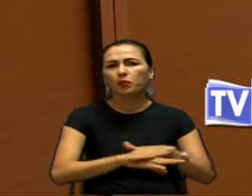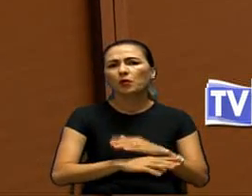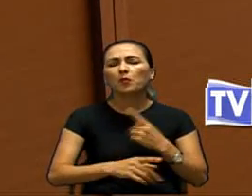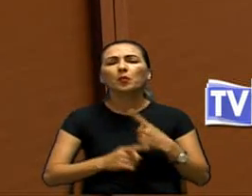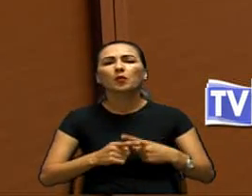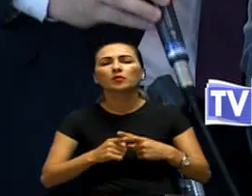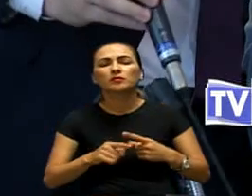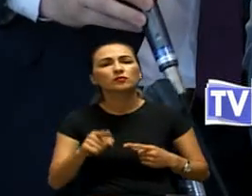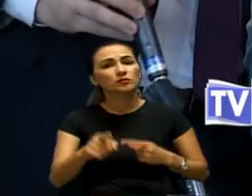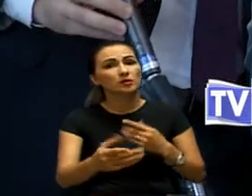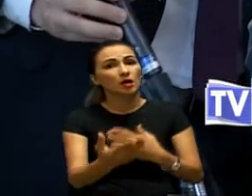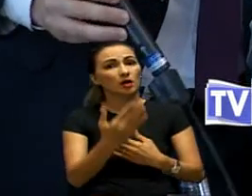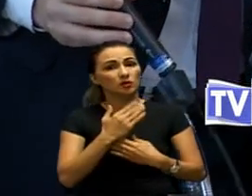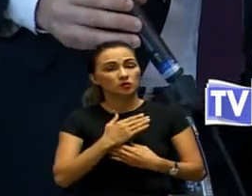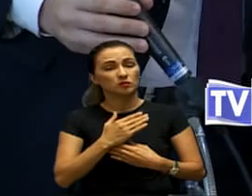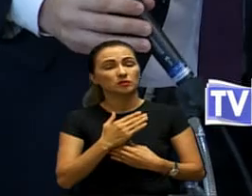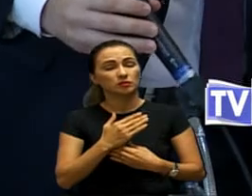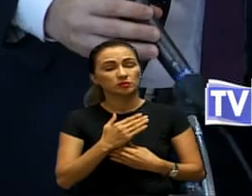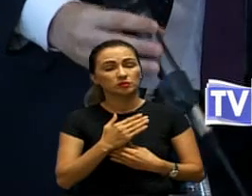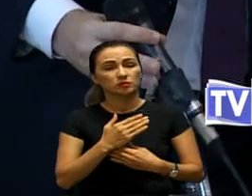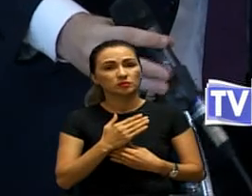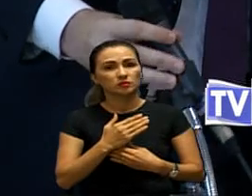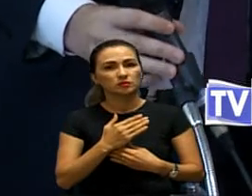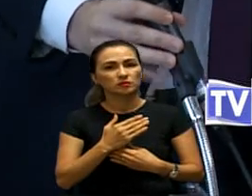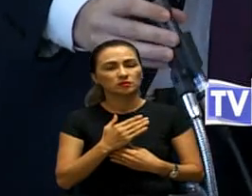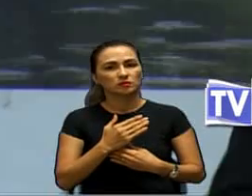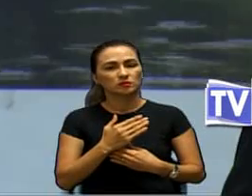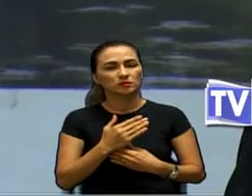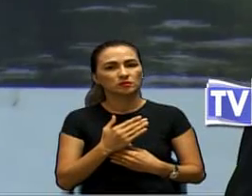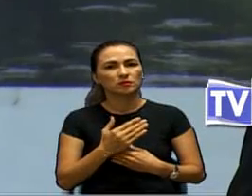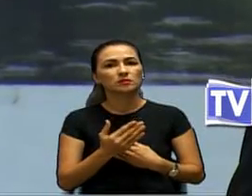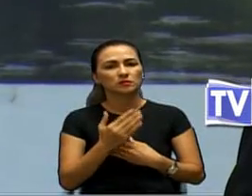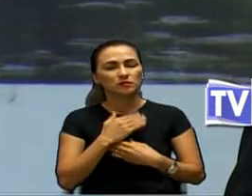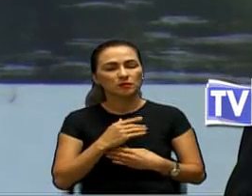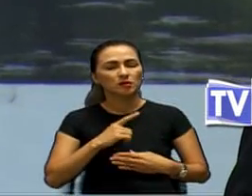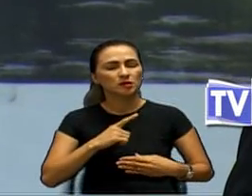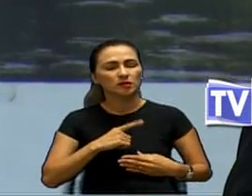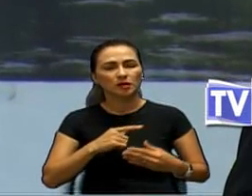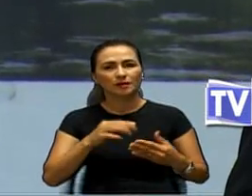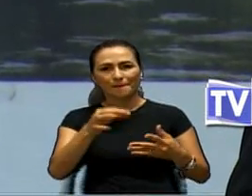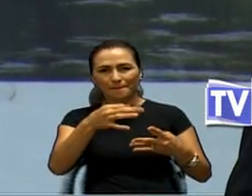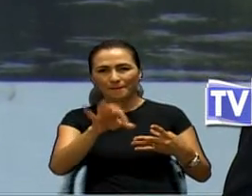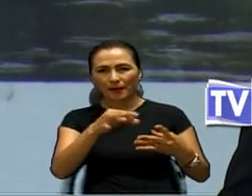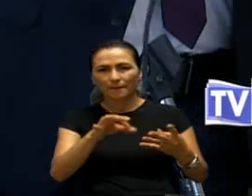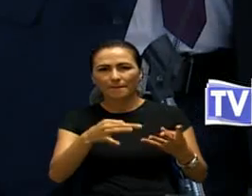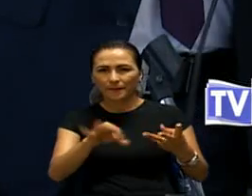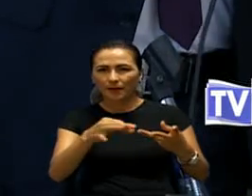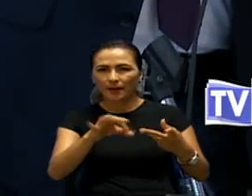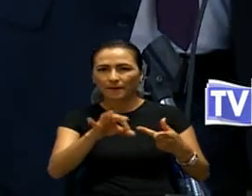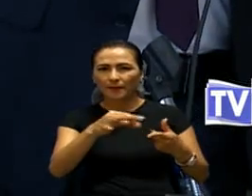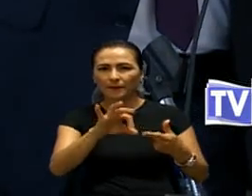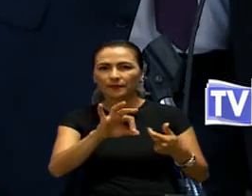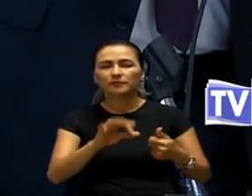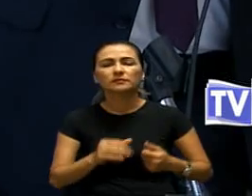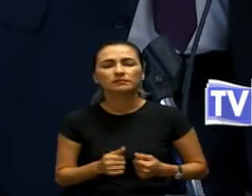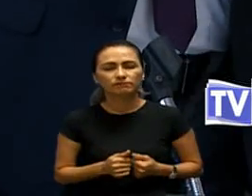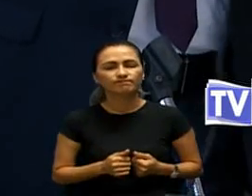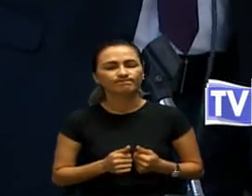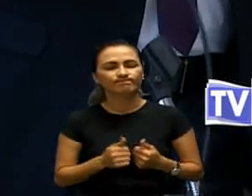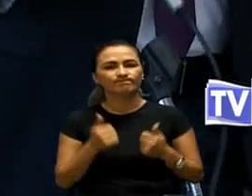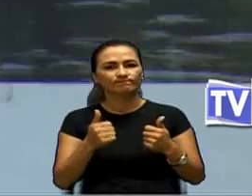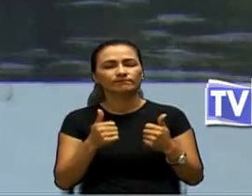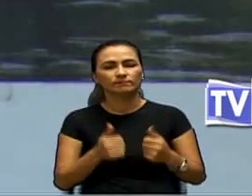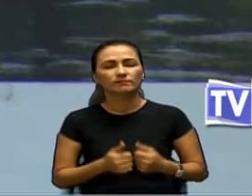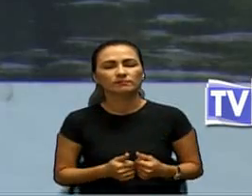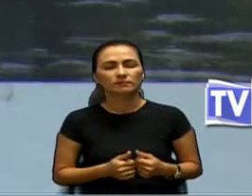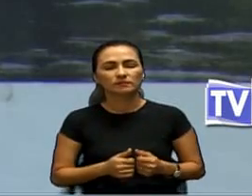sim, em relação sim. à água. A gente estava levando a sugestão. Tentando haver um novo critério de cobrança. E me passou até as cidades que cobra. Fizemos uma pesquisa.